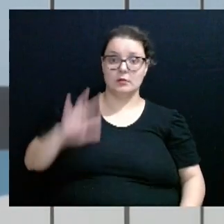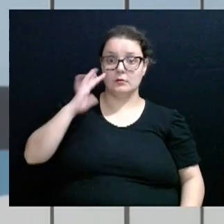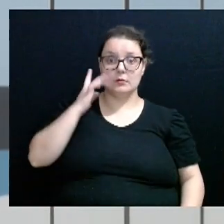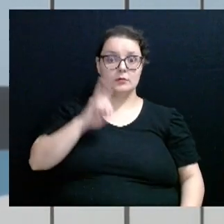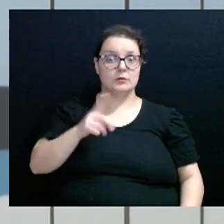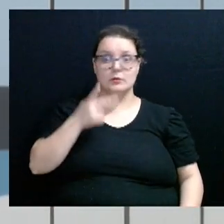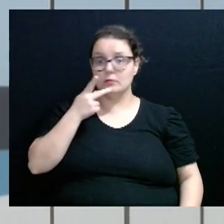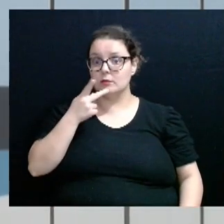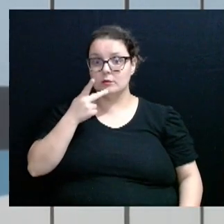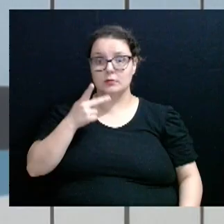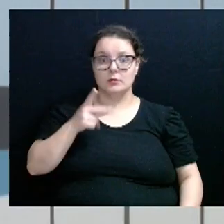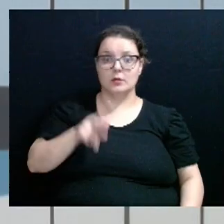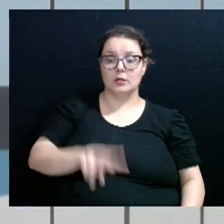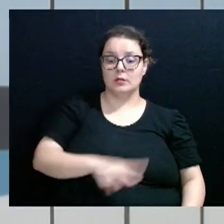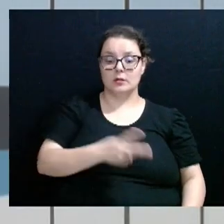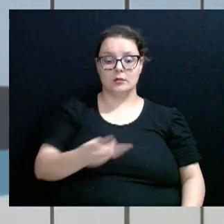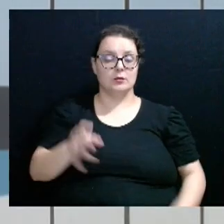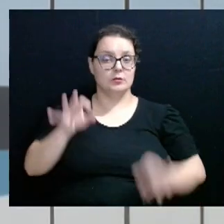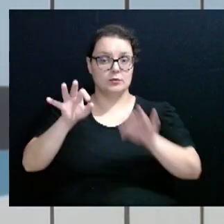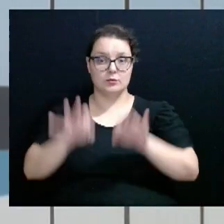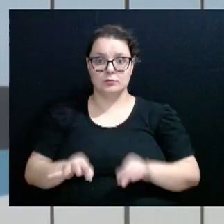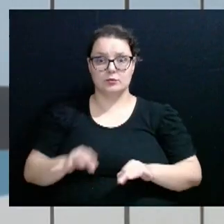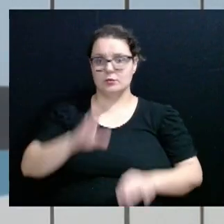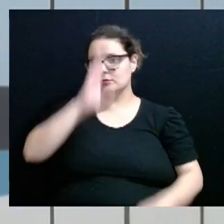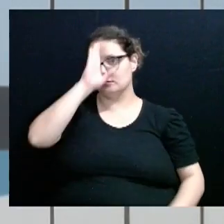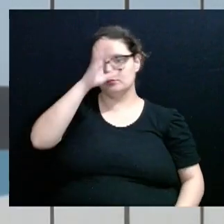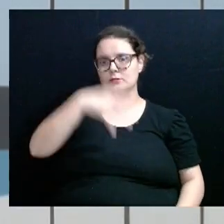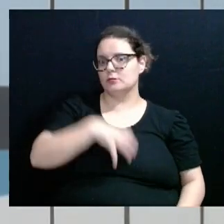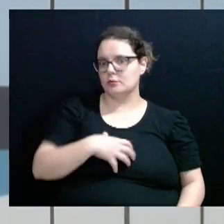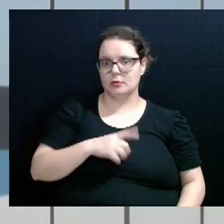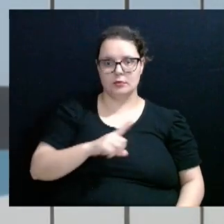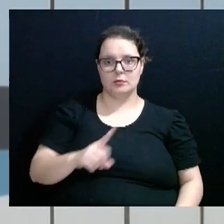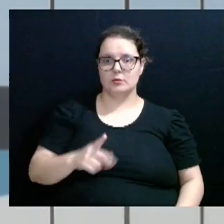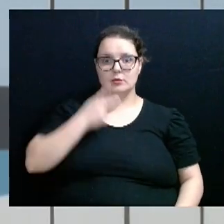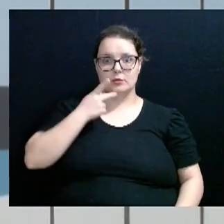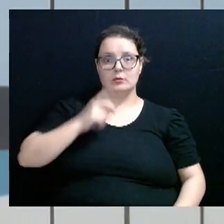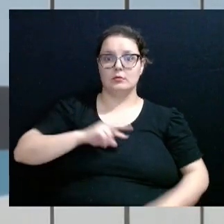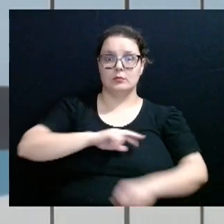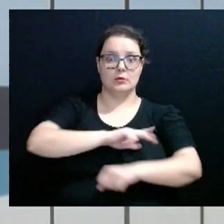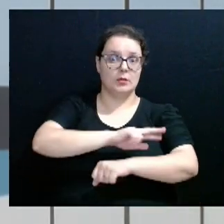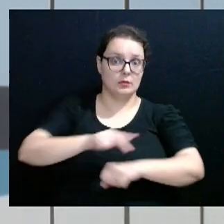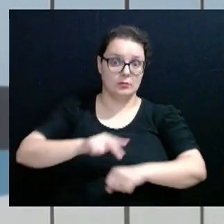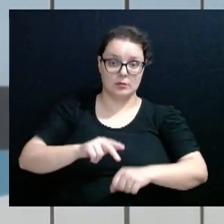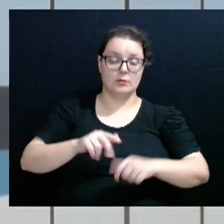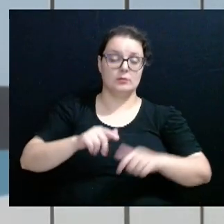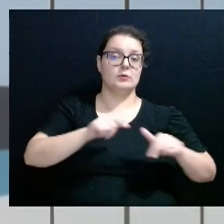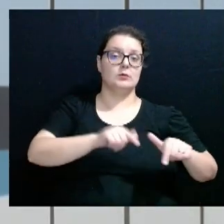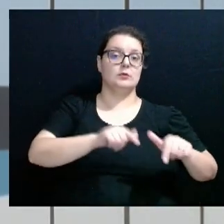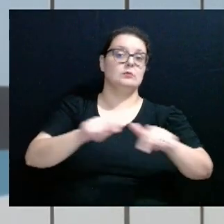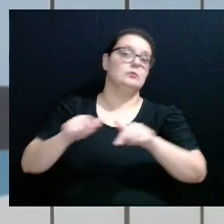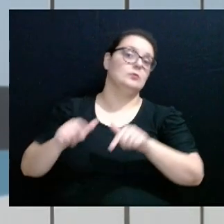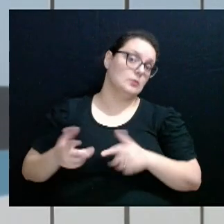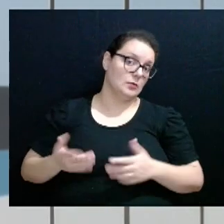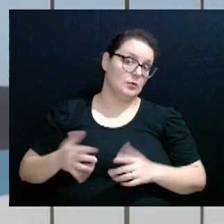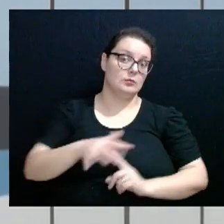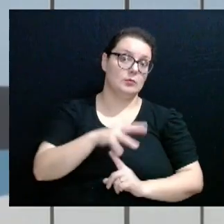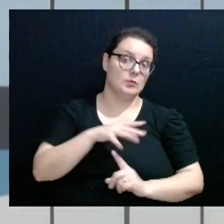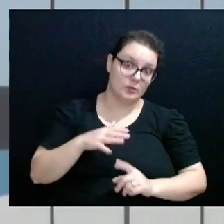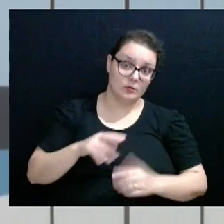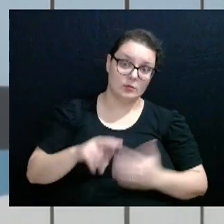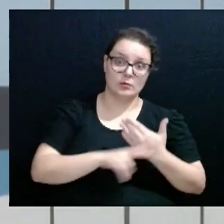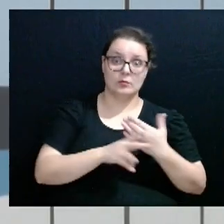justa de uma maneira direta, a gente não fala sobre racismo ambiental e como ele impacta as pessoas que estão nas comunidades urbanas